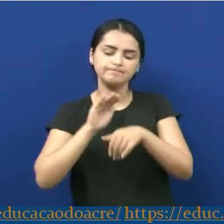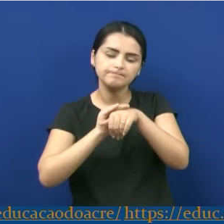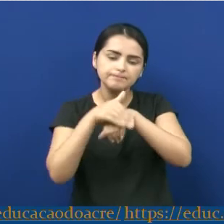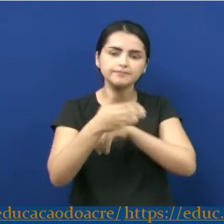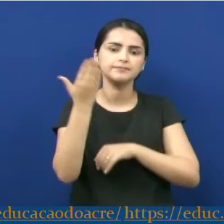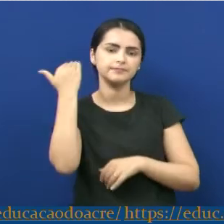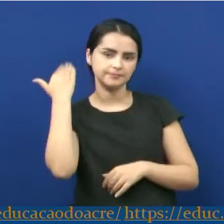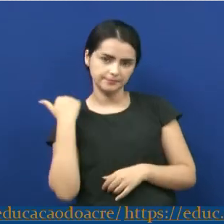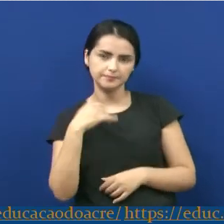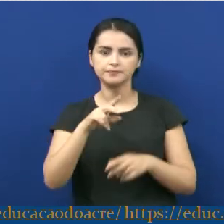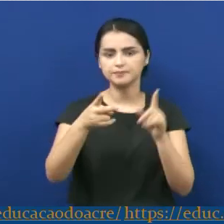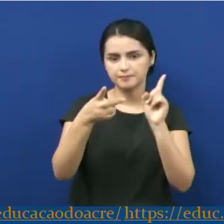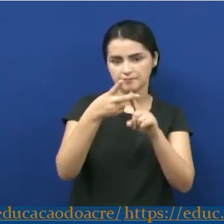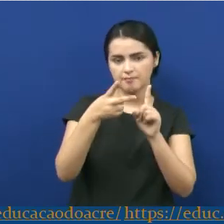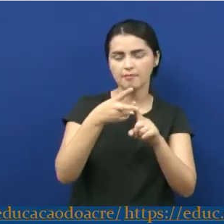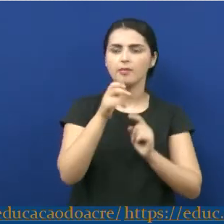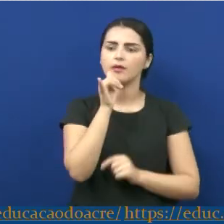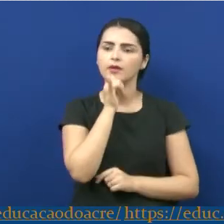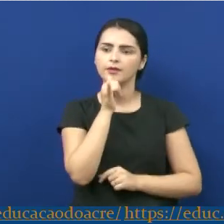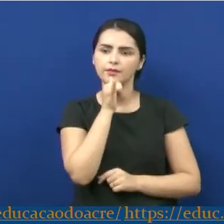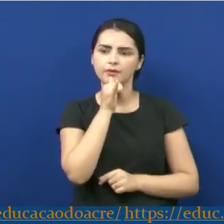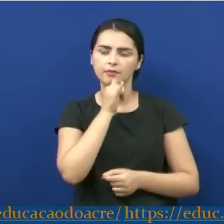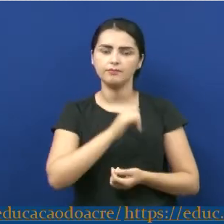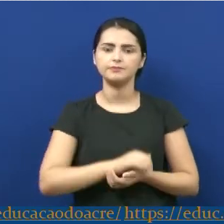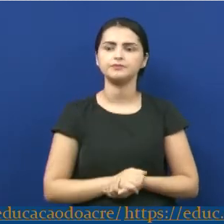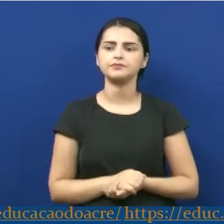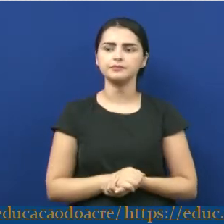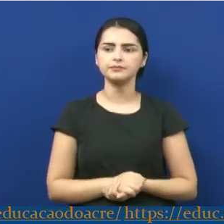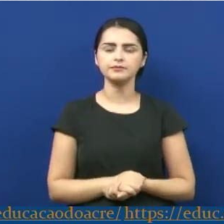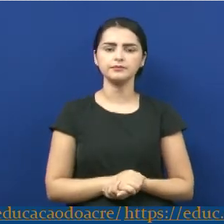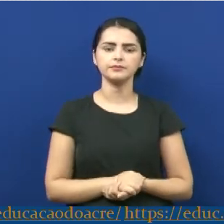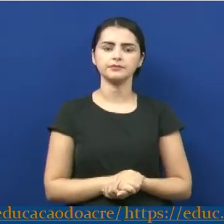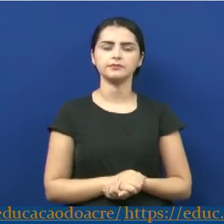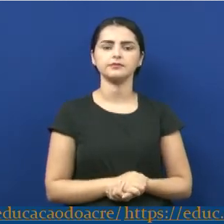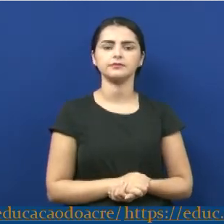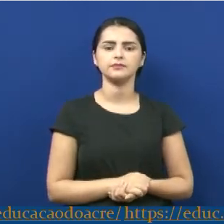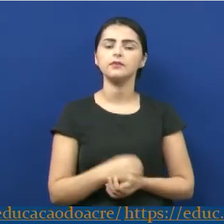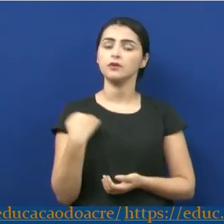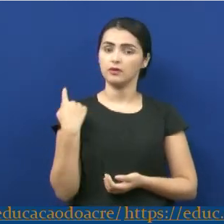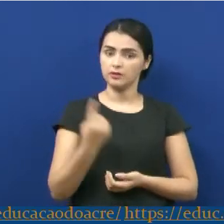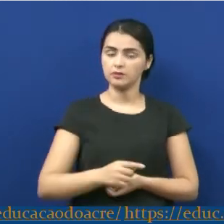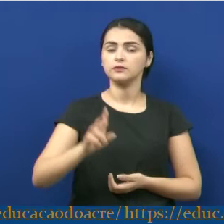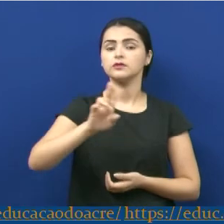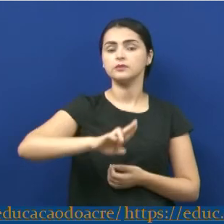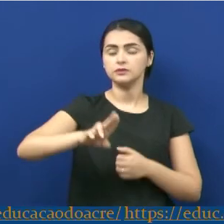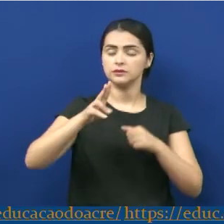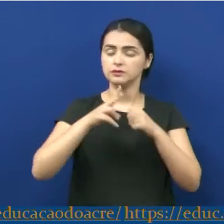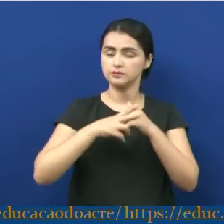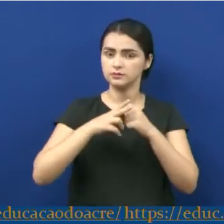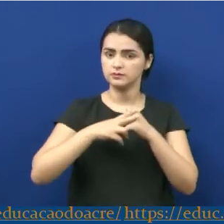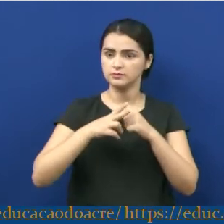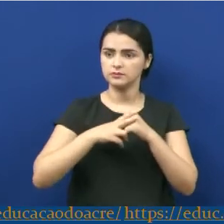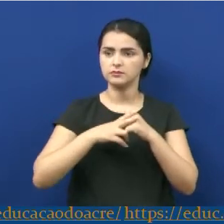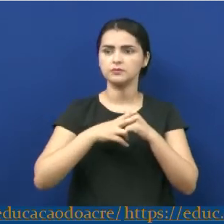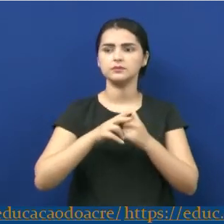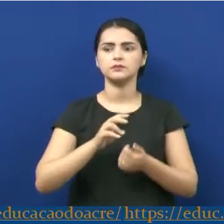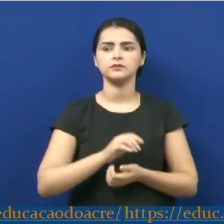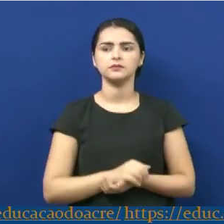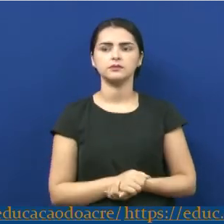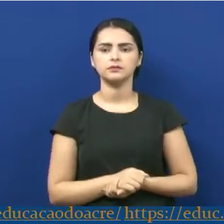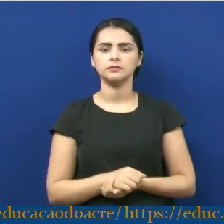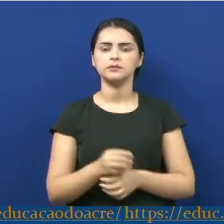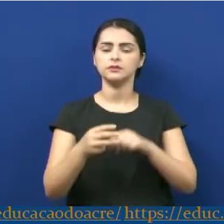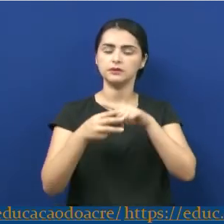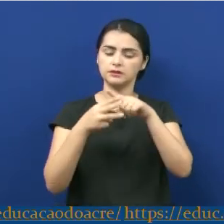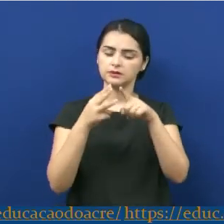exemplo, Our English course began, é o nosso verbo que nós vamos ter que utilizar, 3 months ago,